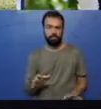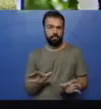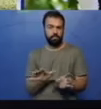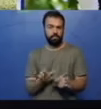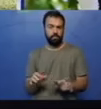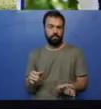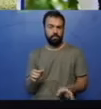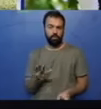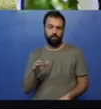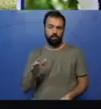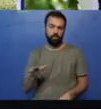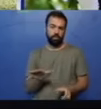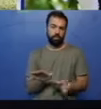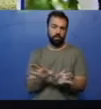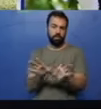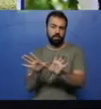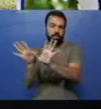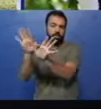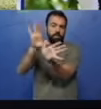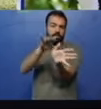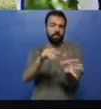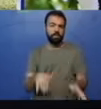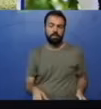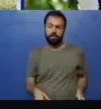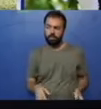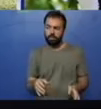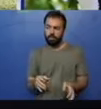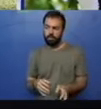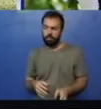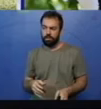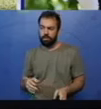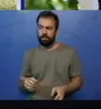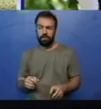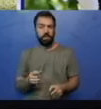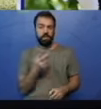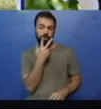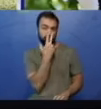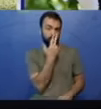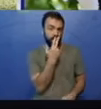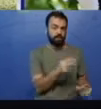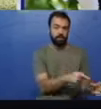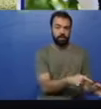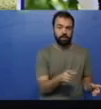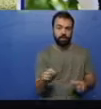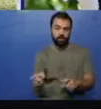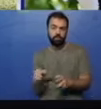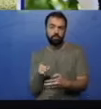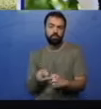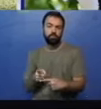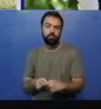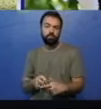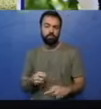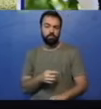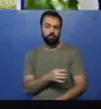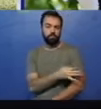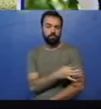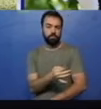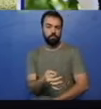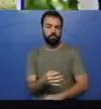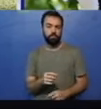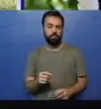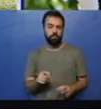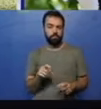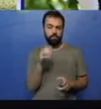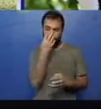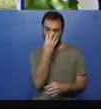aves. Aves, elas têm especificidades do tipo, têm penas, têm bicos e